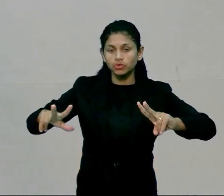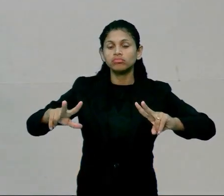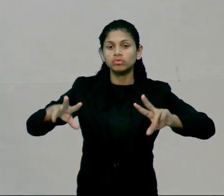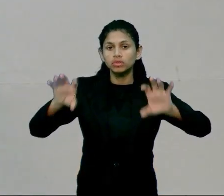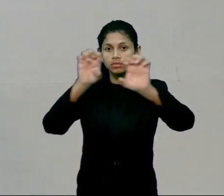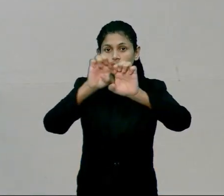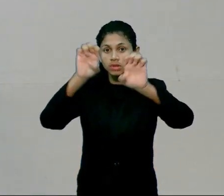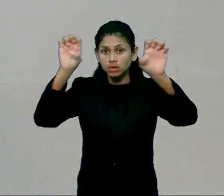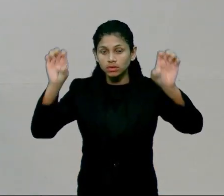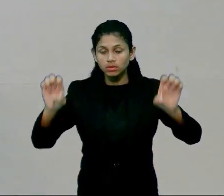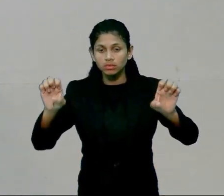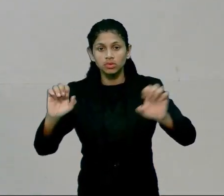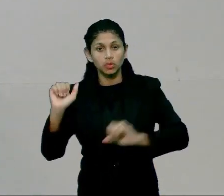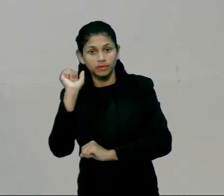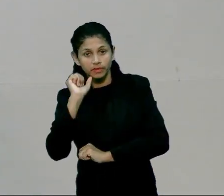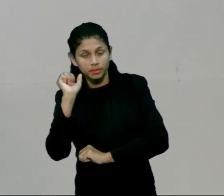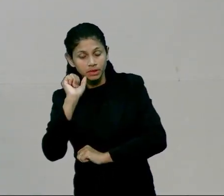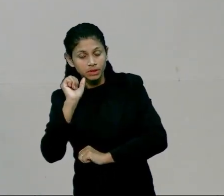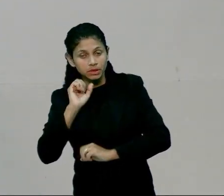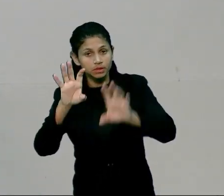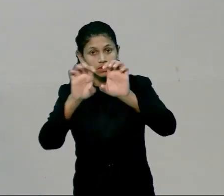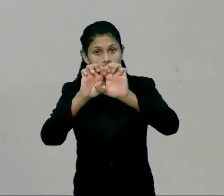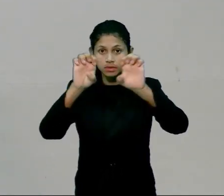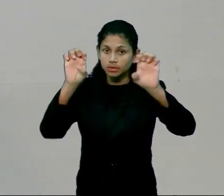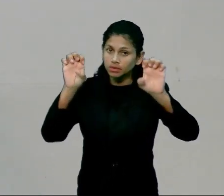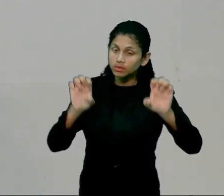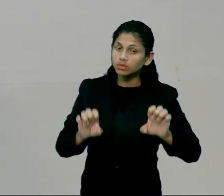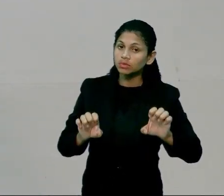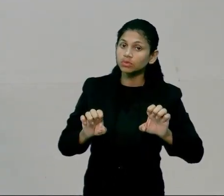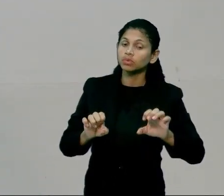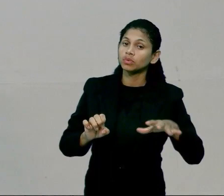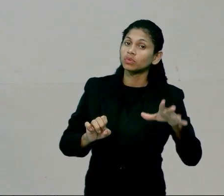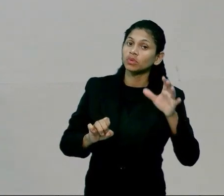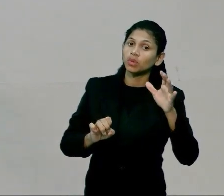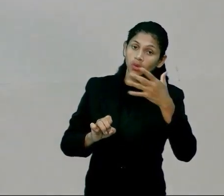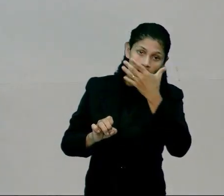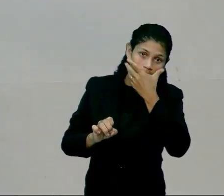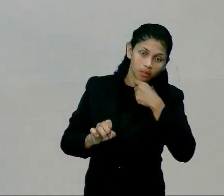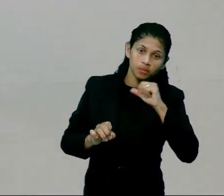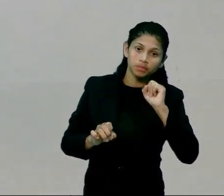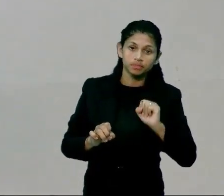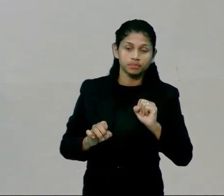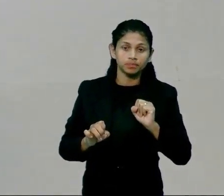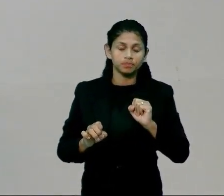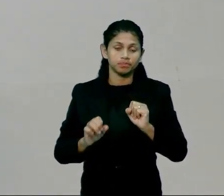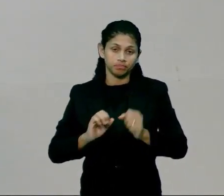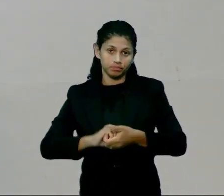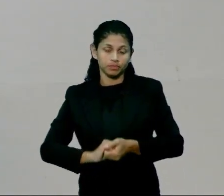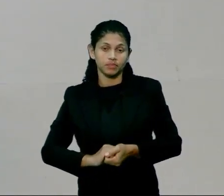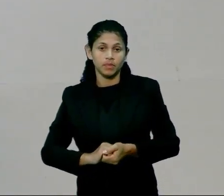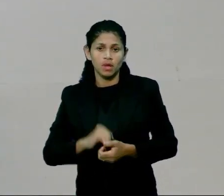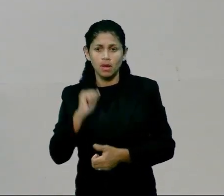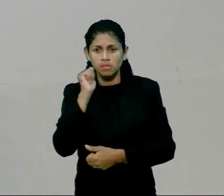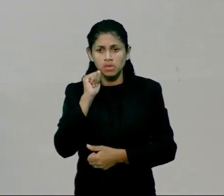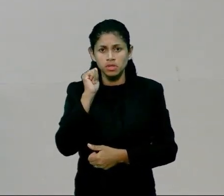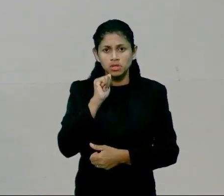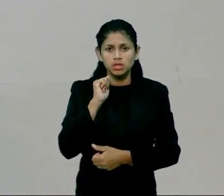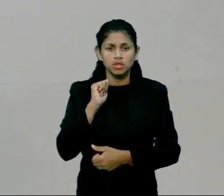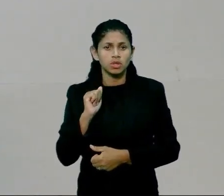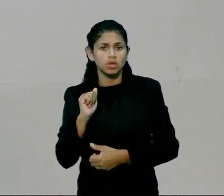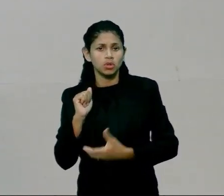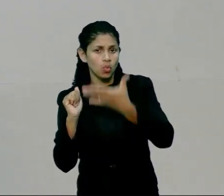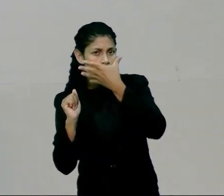estruturas. Por quê? Porque é importante a gente fazer essa distinção. Meninos e meninas são iguais? Depende do conceito, depende